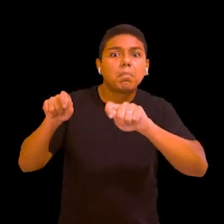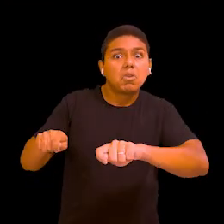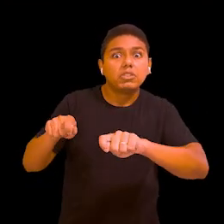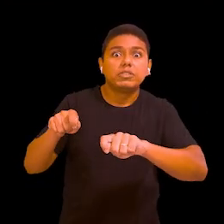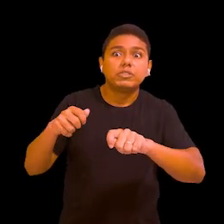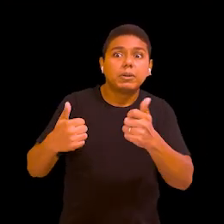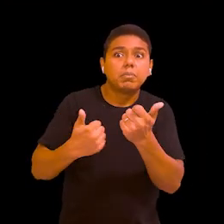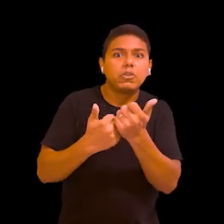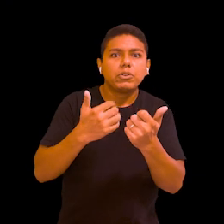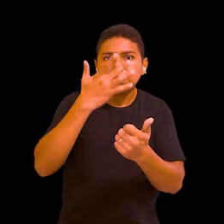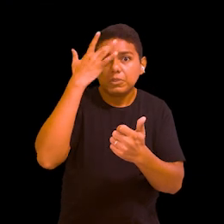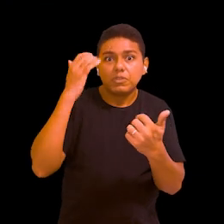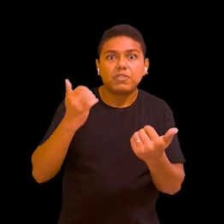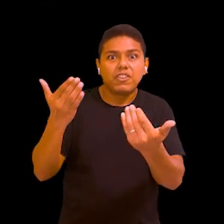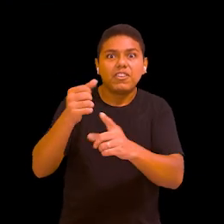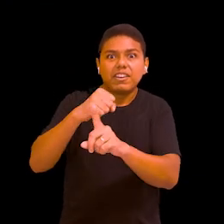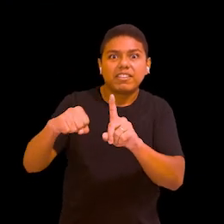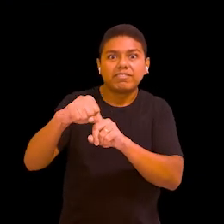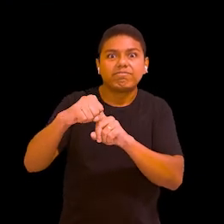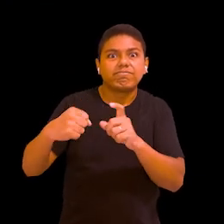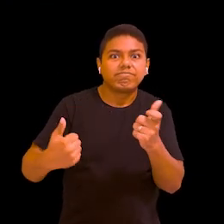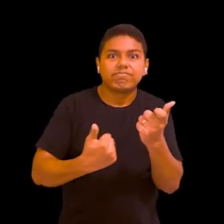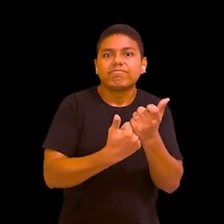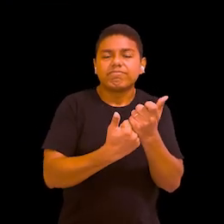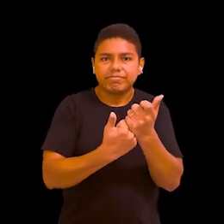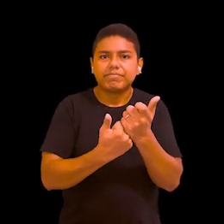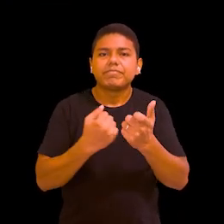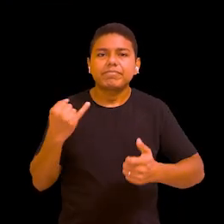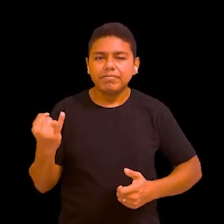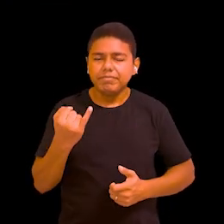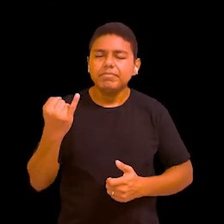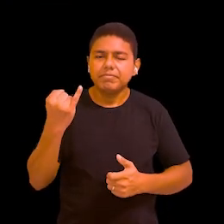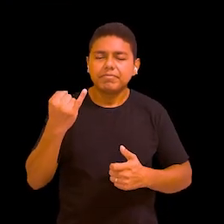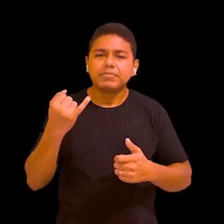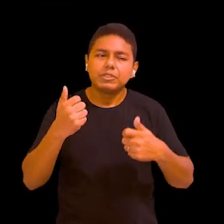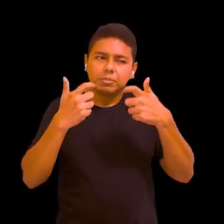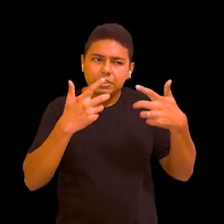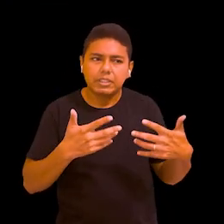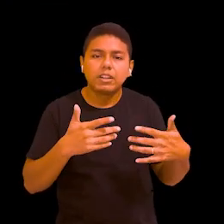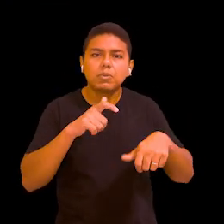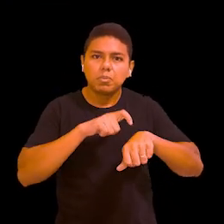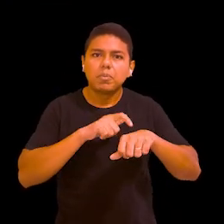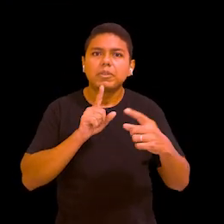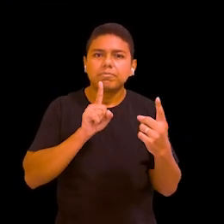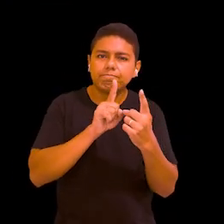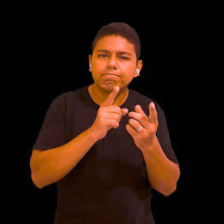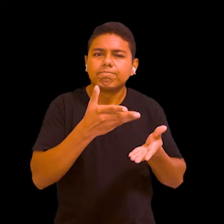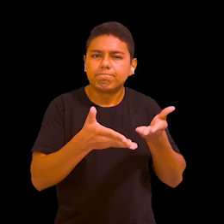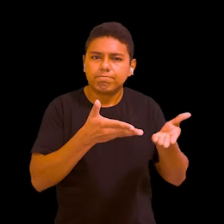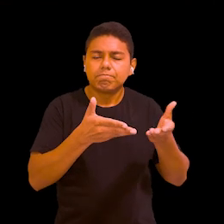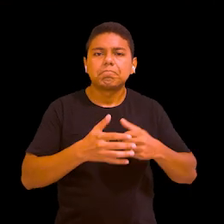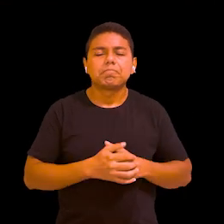apoio social, né? Então, é importante considerar isso durante a assistência. É importante